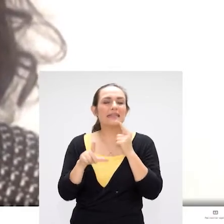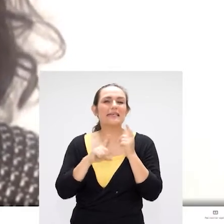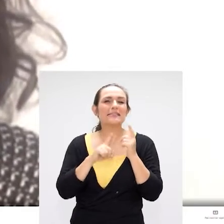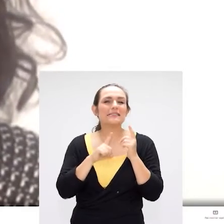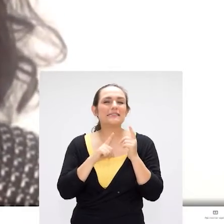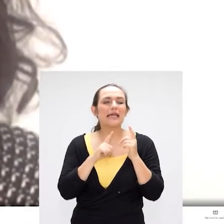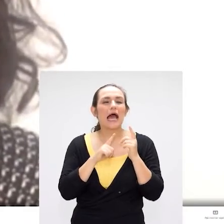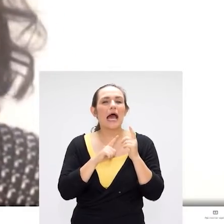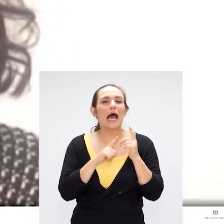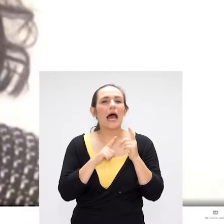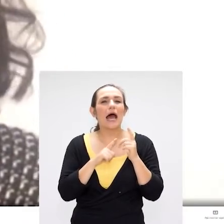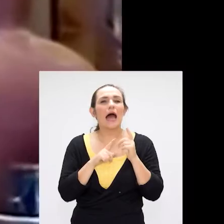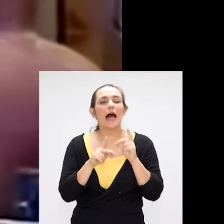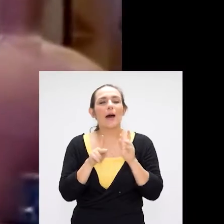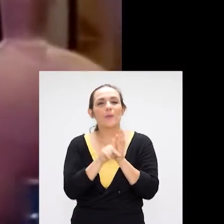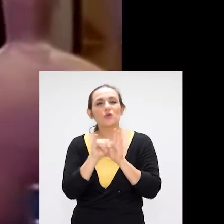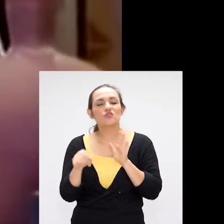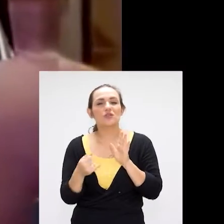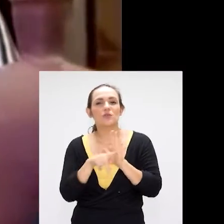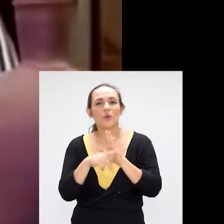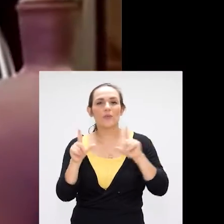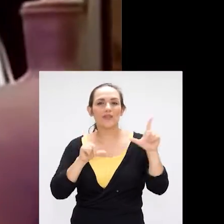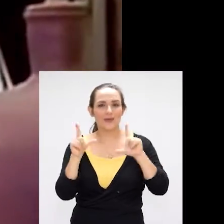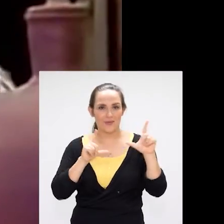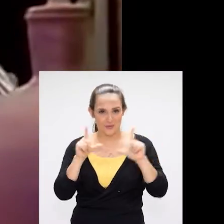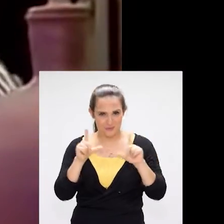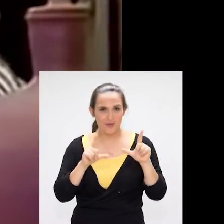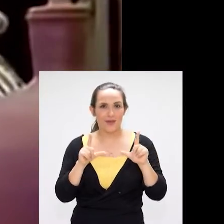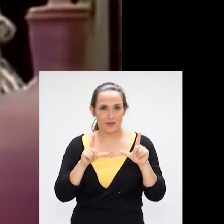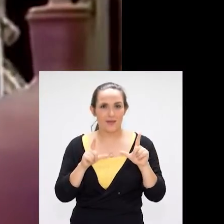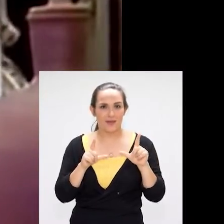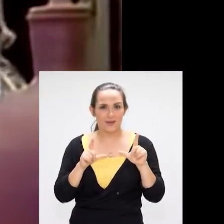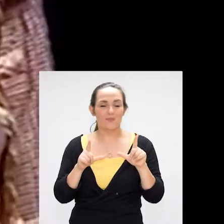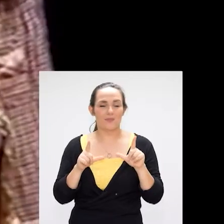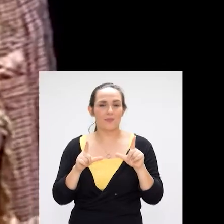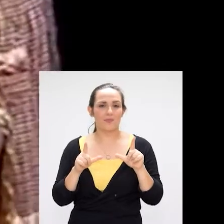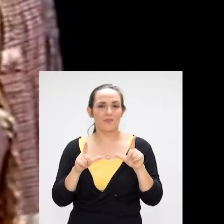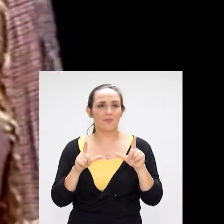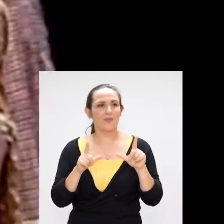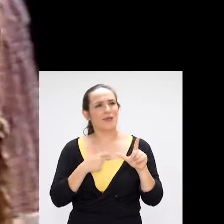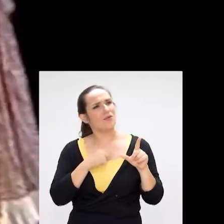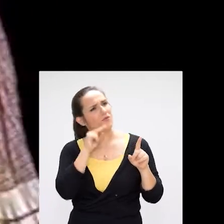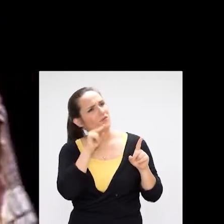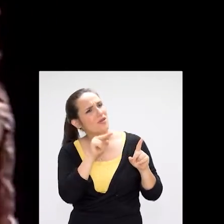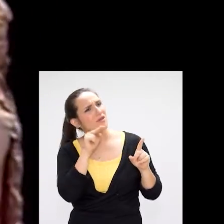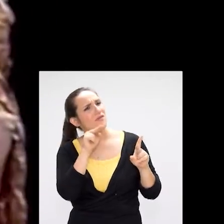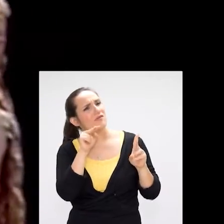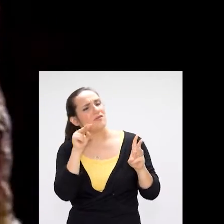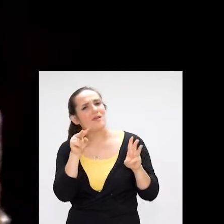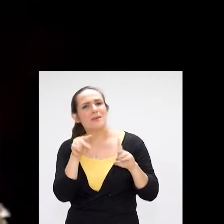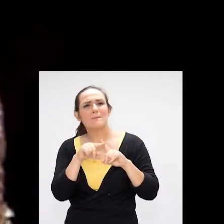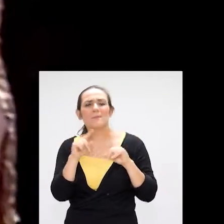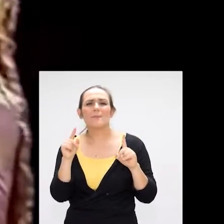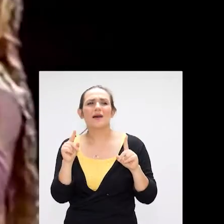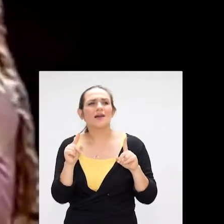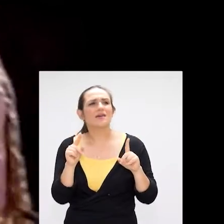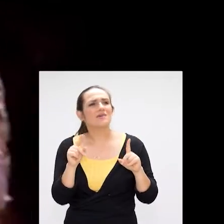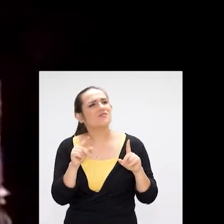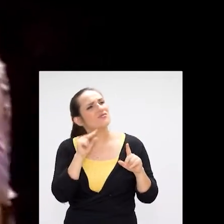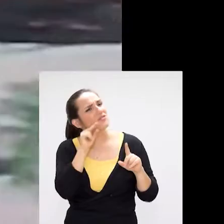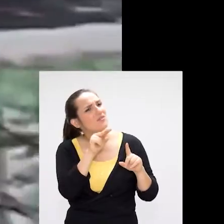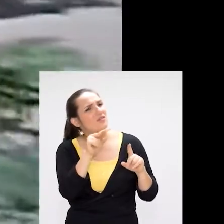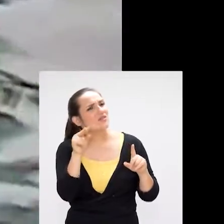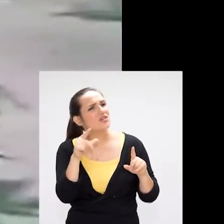programas de televisão, né, no Sítio do Pica-Pau Amarelo, que foi veiculado pela televisão, mas ele estava um pouco esquecido. E